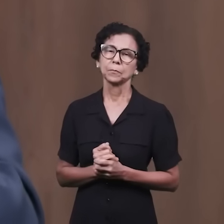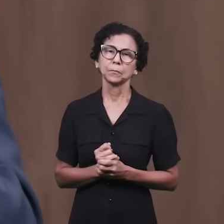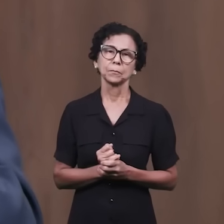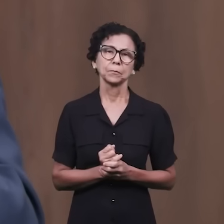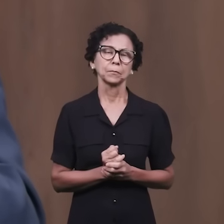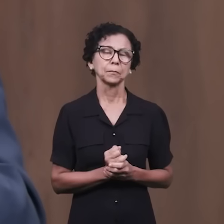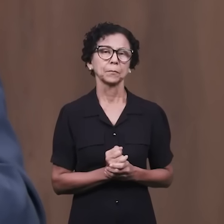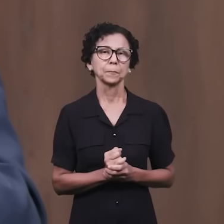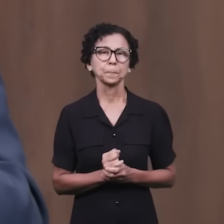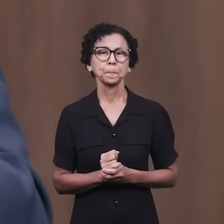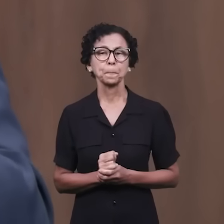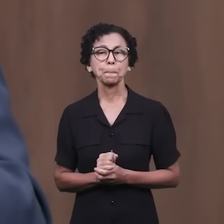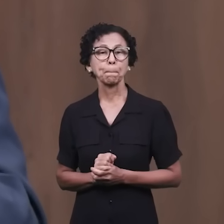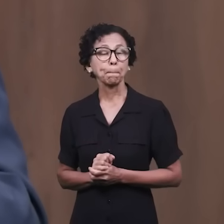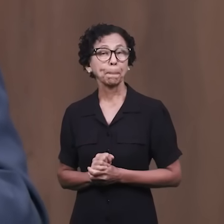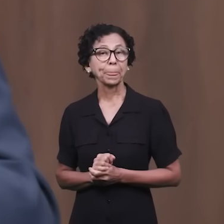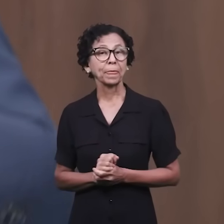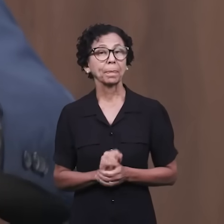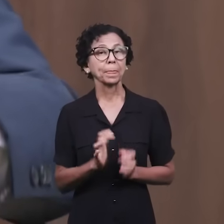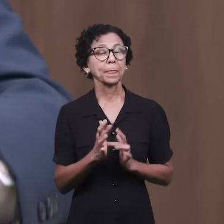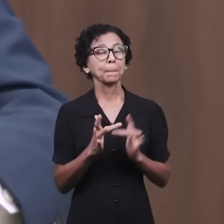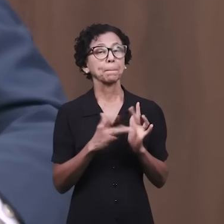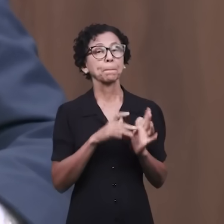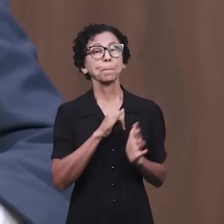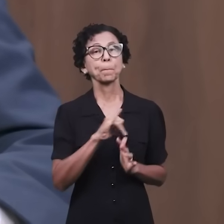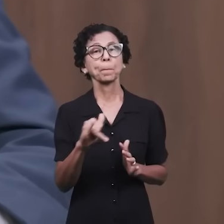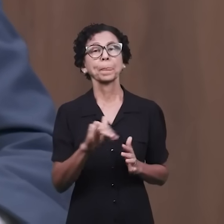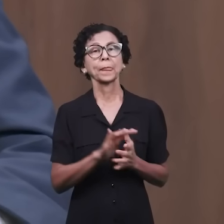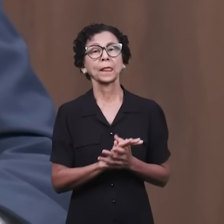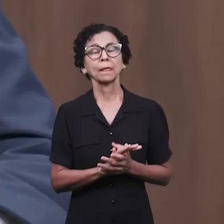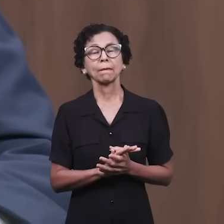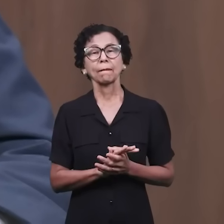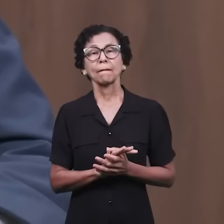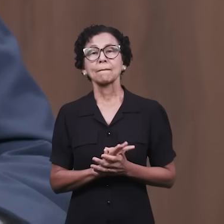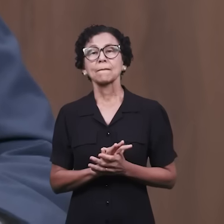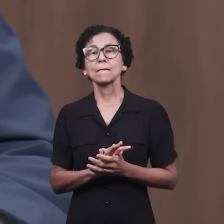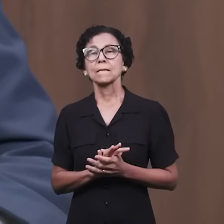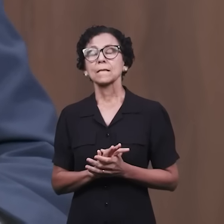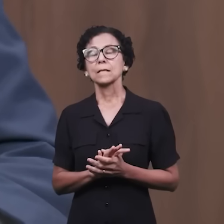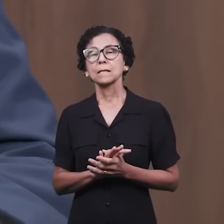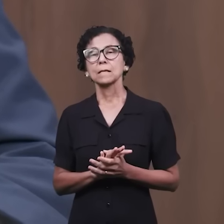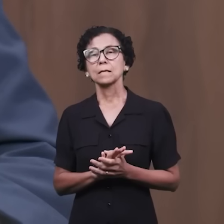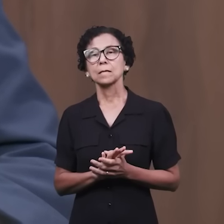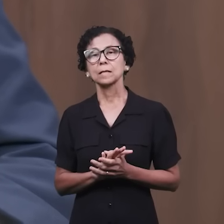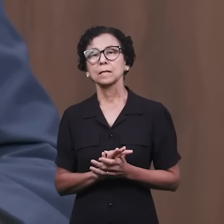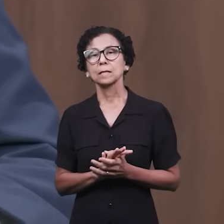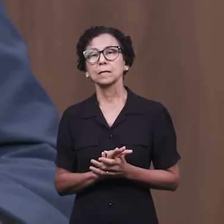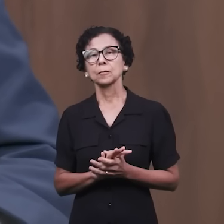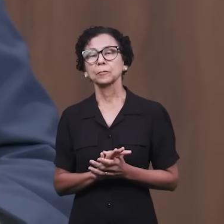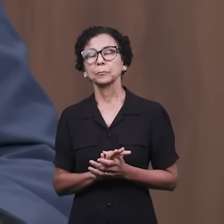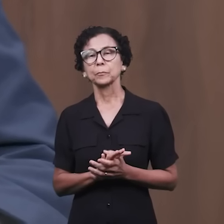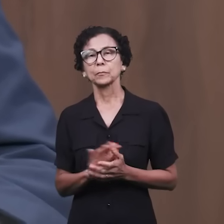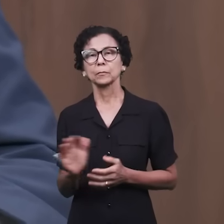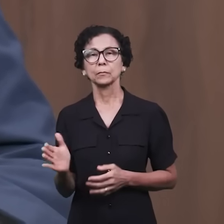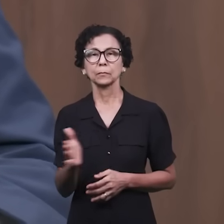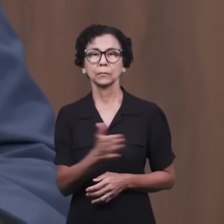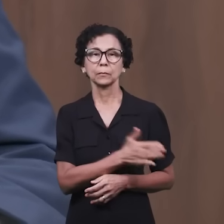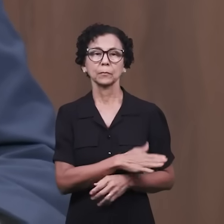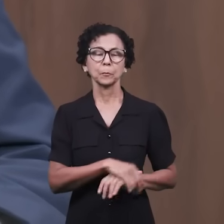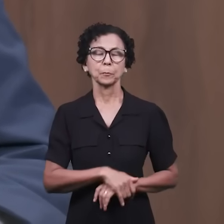hoje essa palavra se cumpriu. Então, por exemplo, isso é bom para o irmão entender, quando nós,